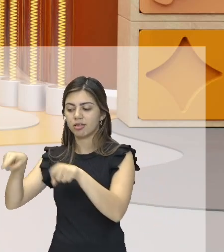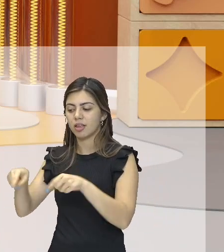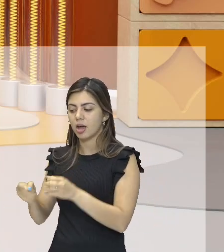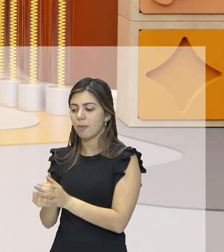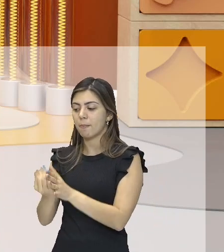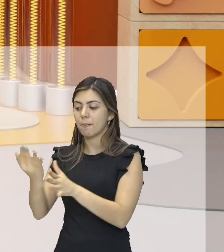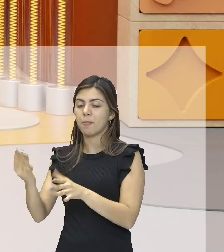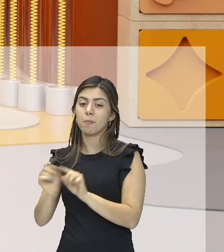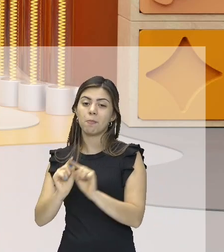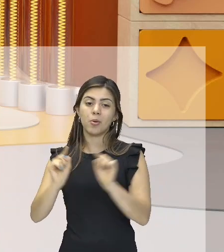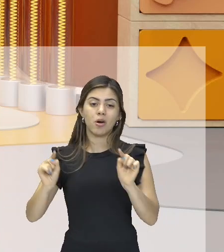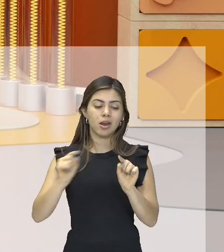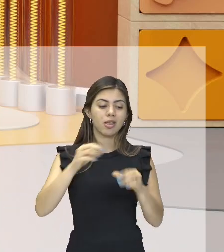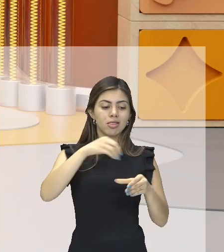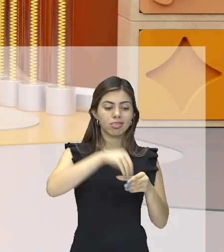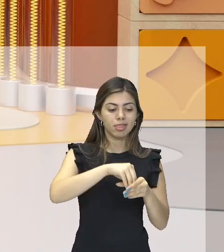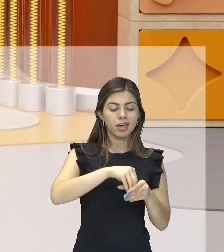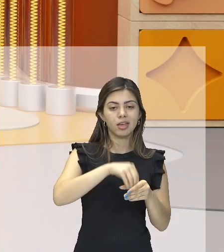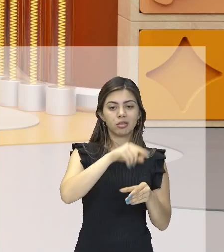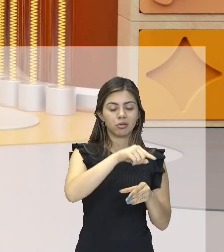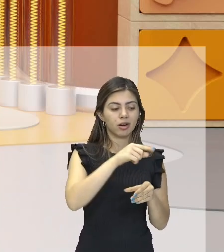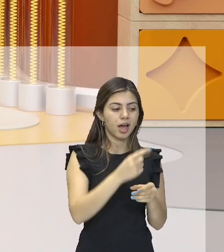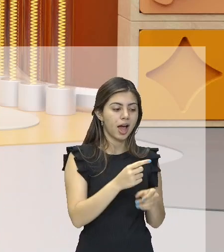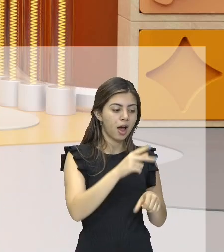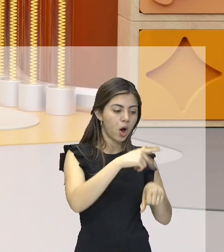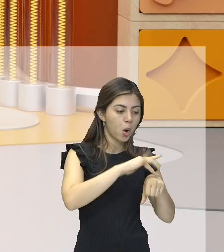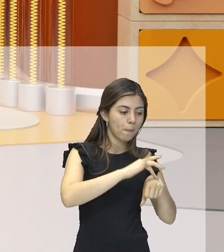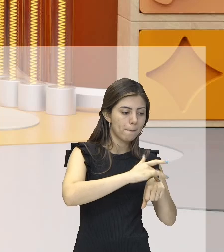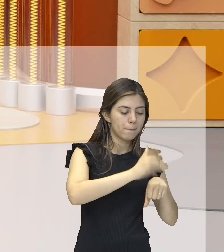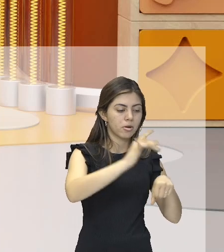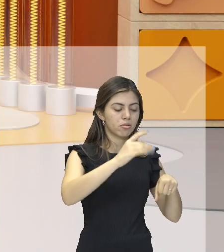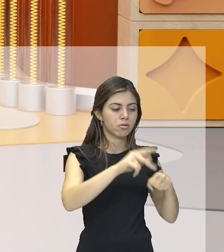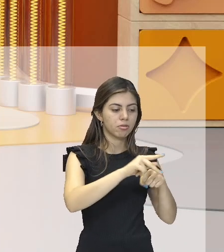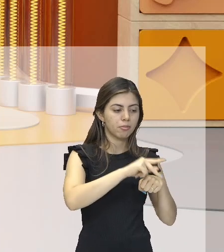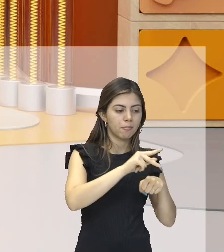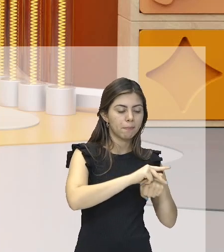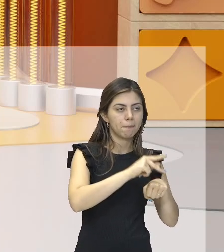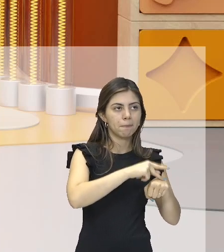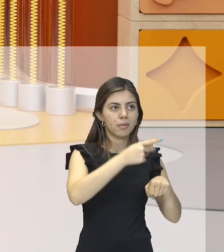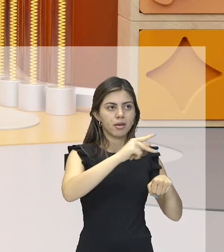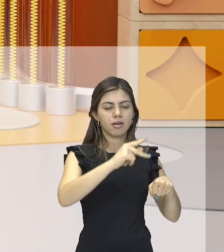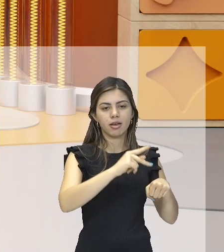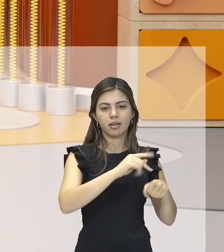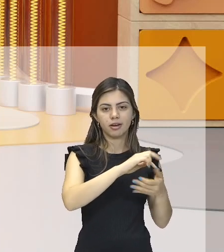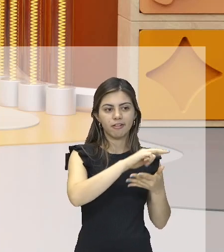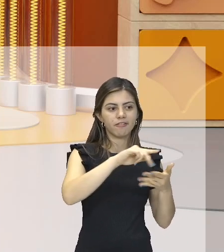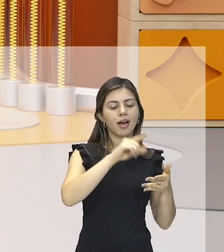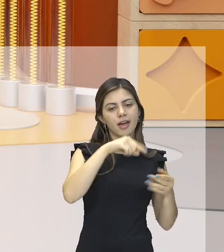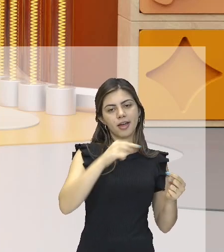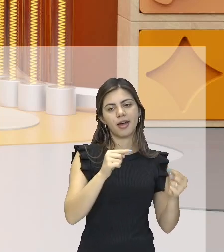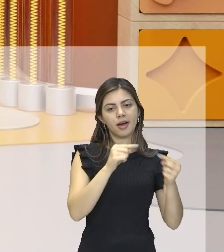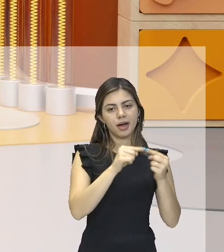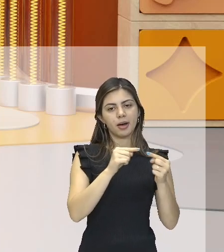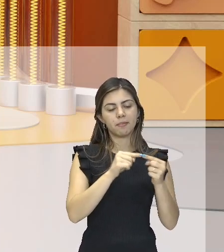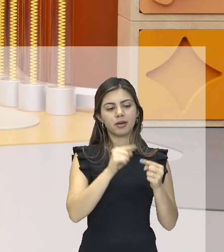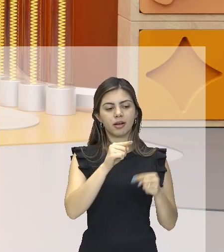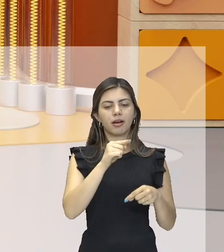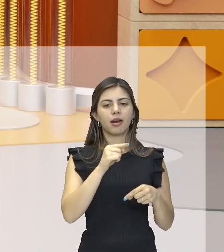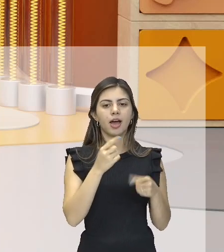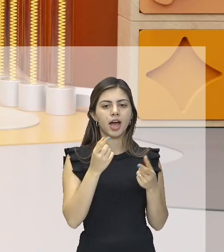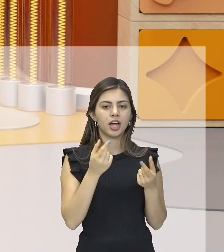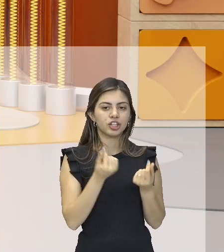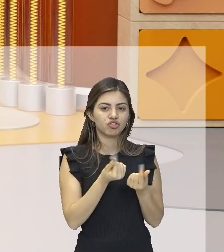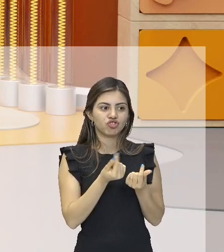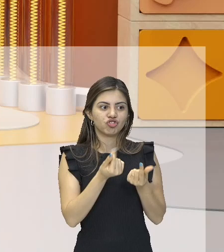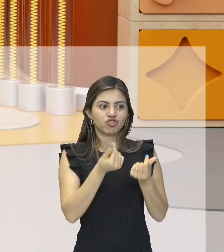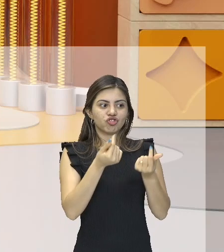de ouro dentro dos cofres desse reino é o que vai caracterizar ali a questão da riqueza daquele monarca. E